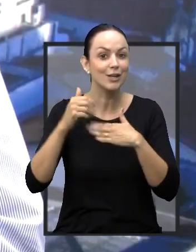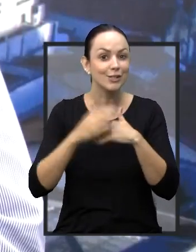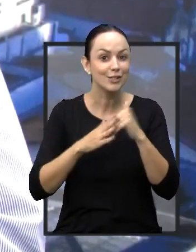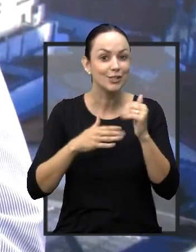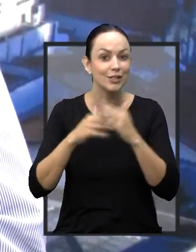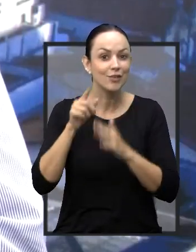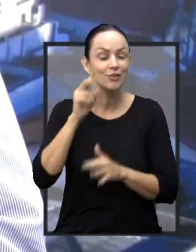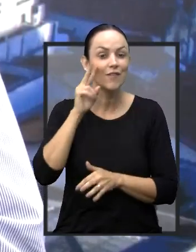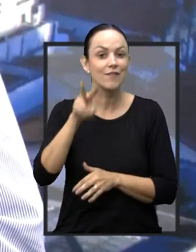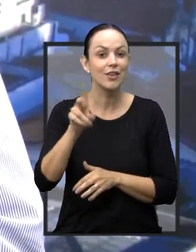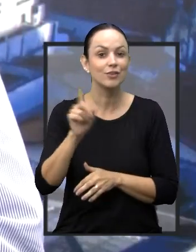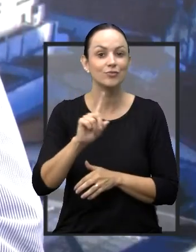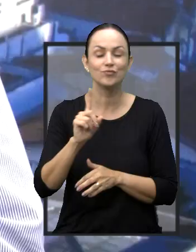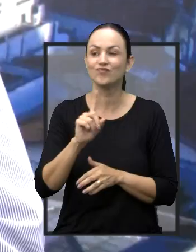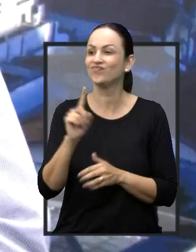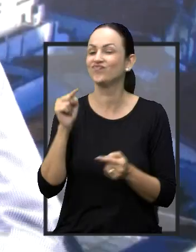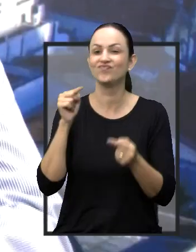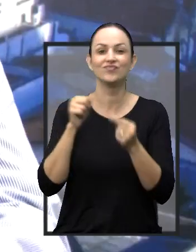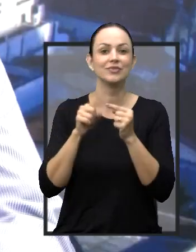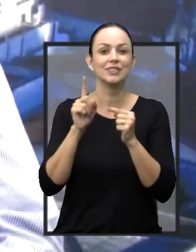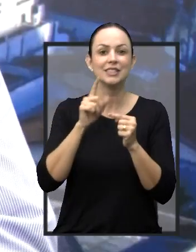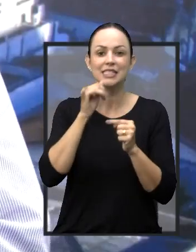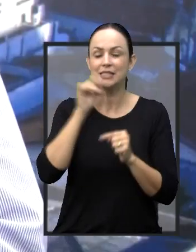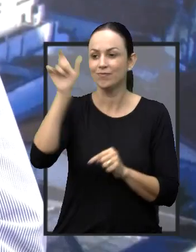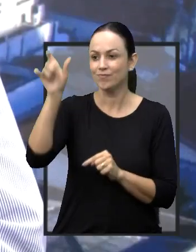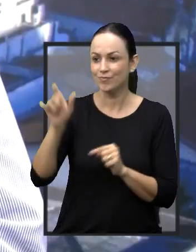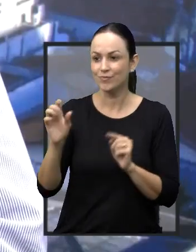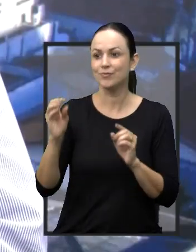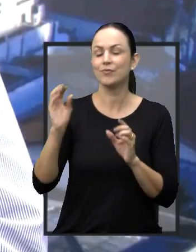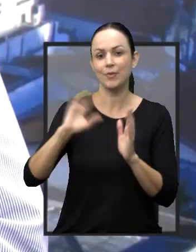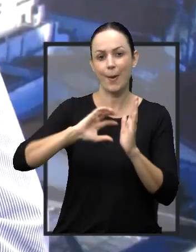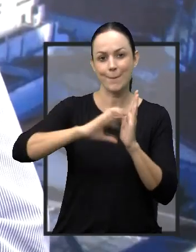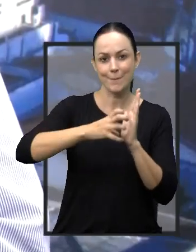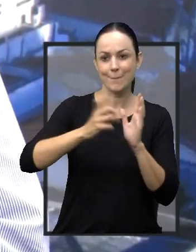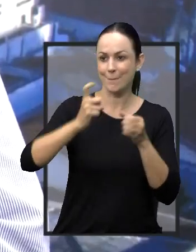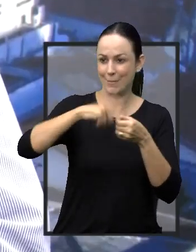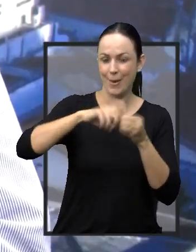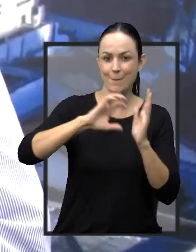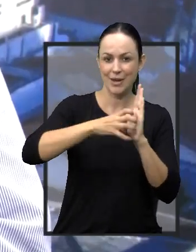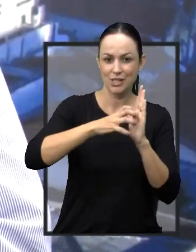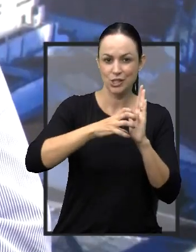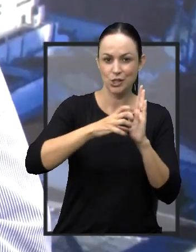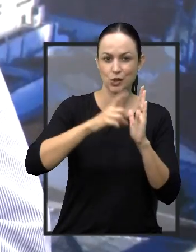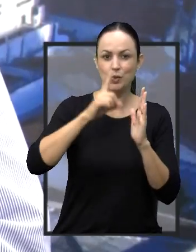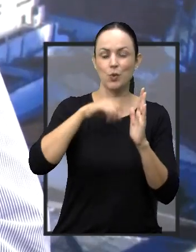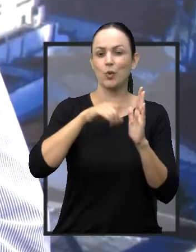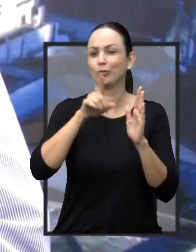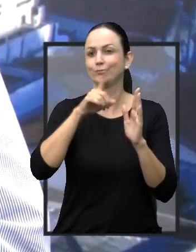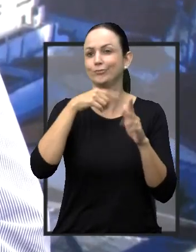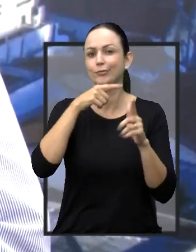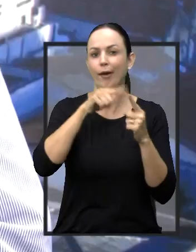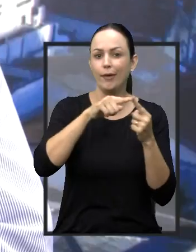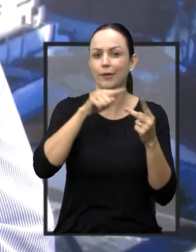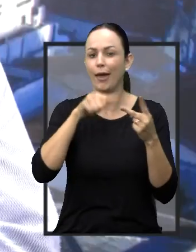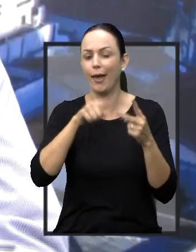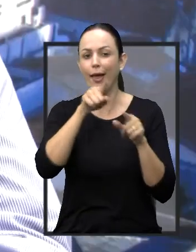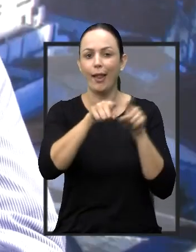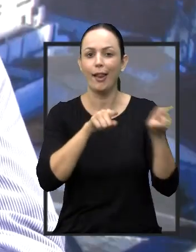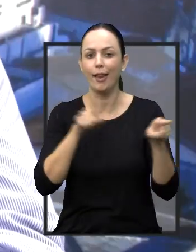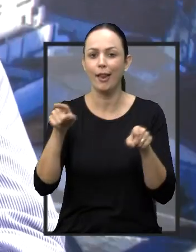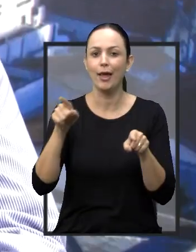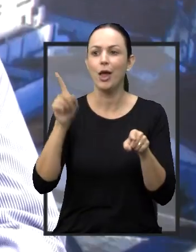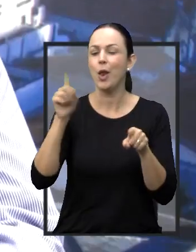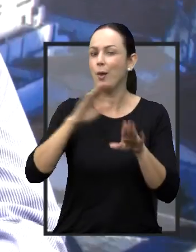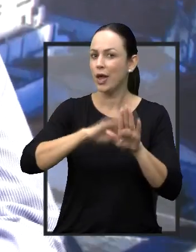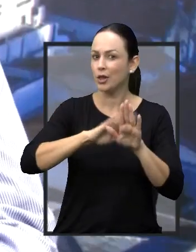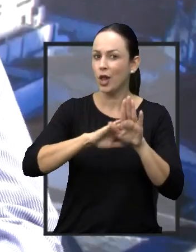opinião, não se aplica. O cara se filia a partido X ou Y, e não é por questão ideológica. É porque ele tem mais chance ou